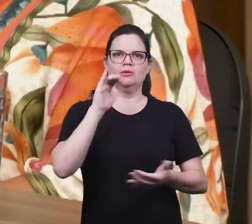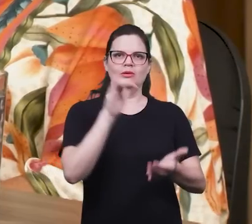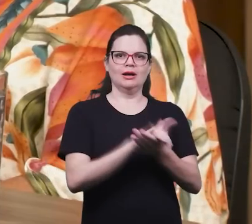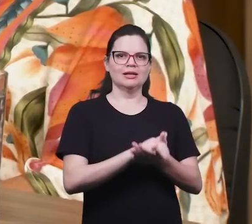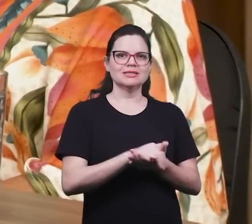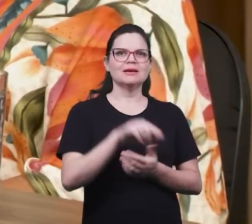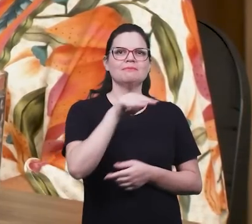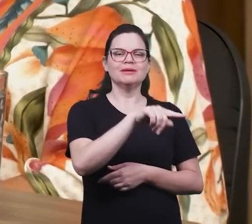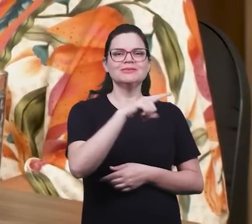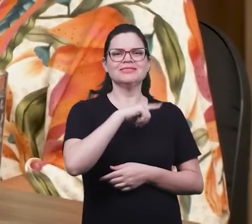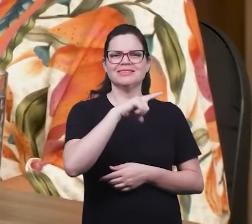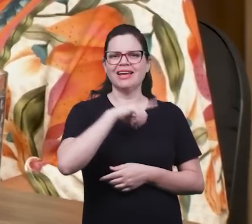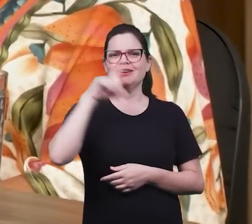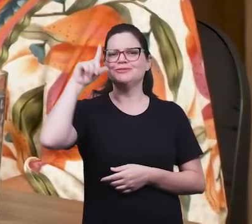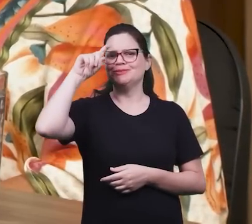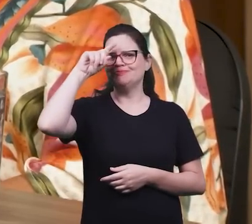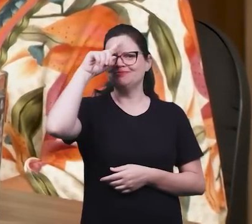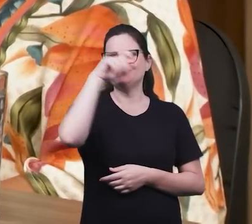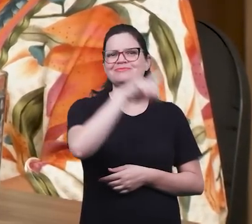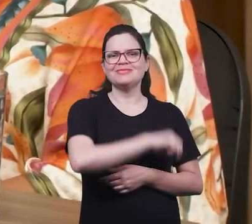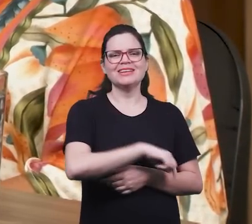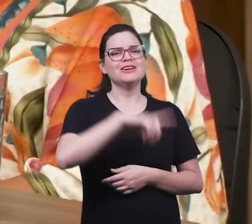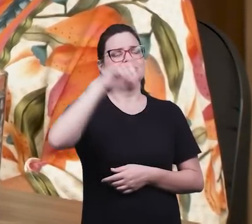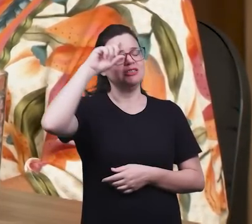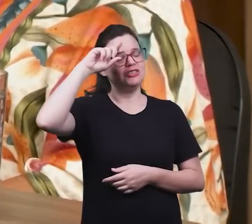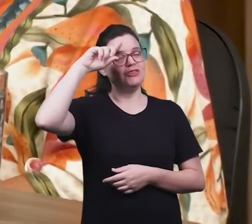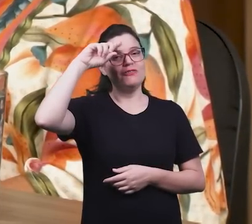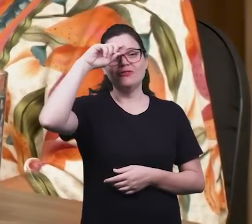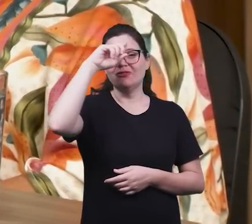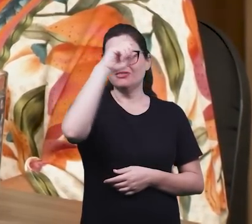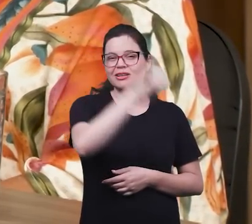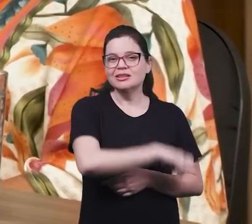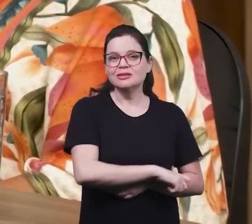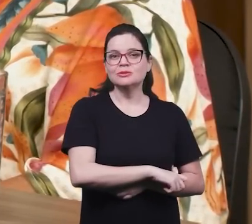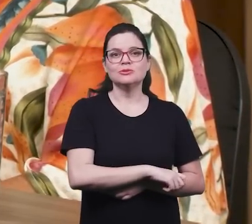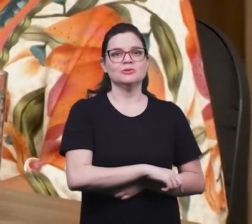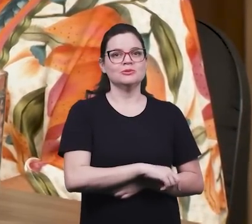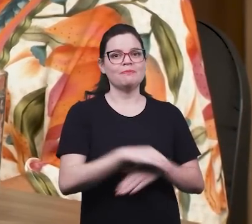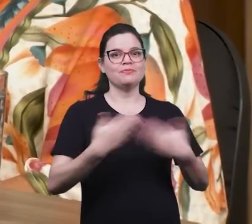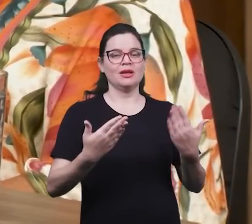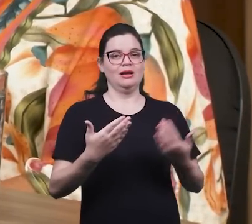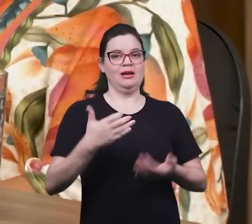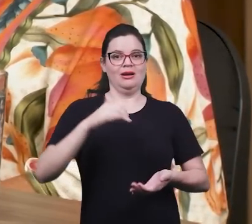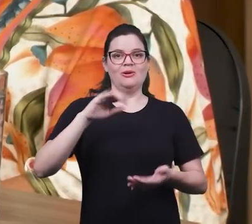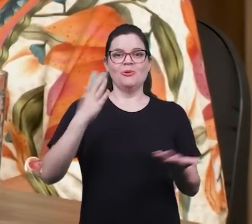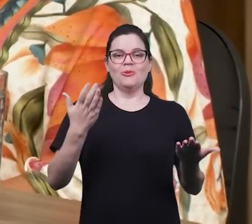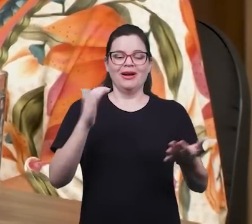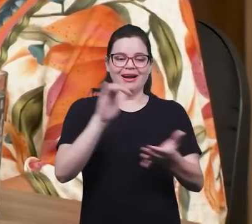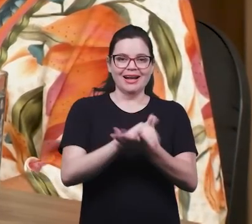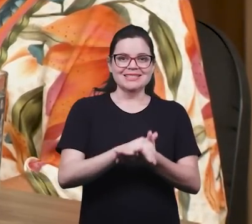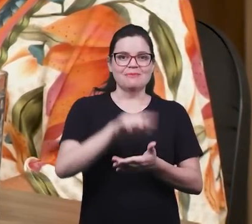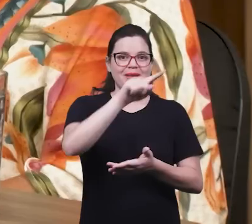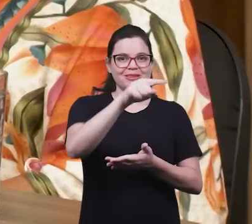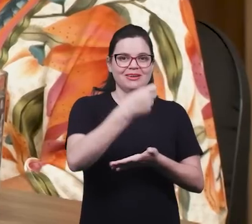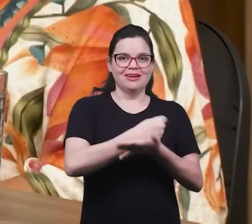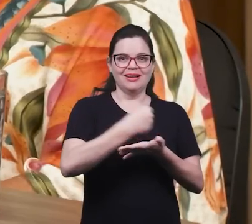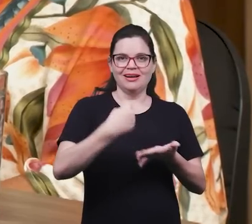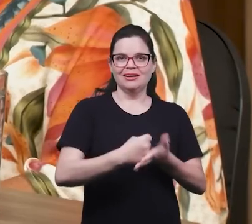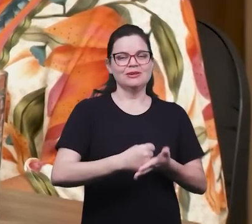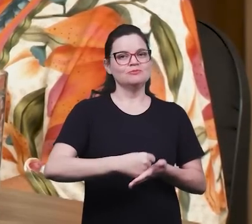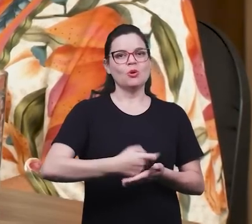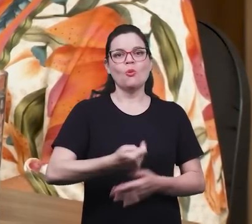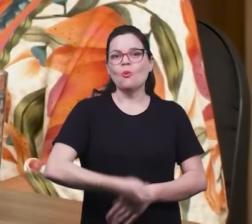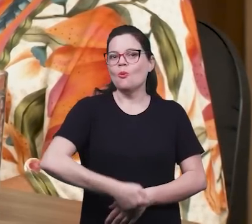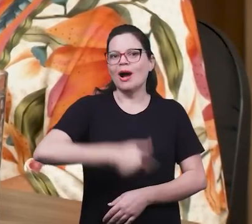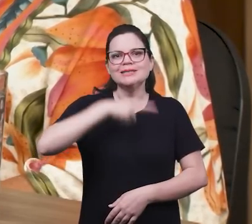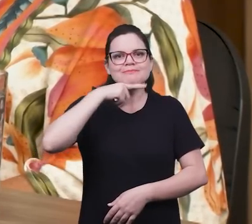assim, uma dificuldade, Foi muito difícil, aconteceu tanto, o casamento civil com efeito religioso, trouxe um transtorno, quase nós não conseguimos